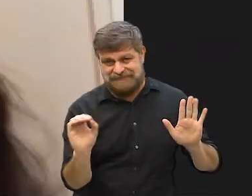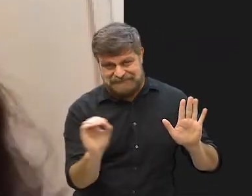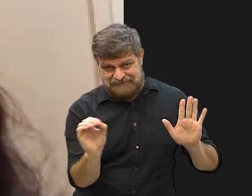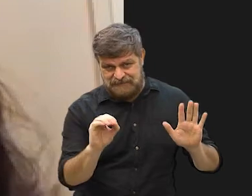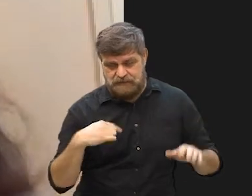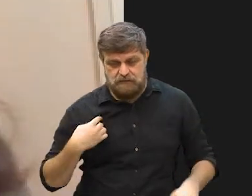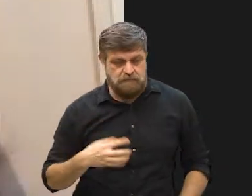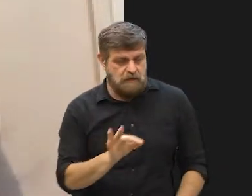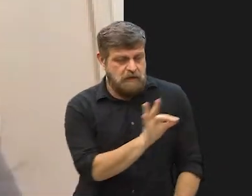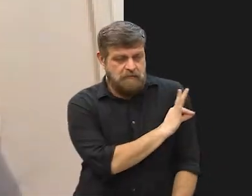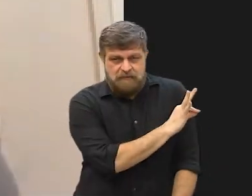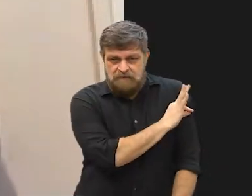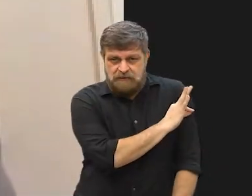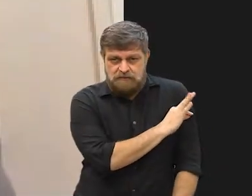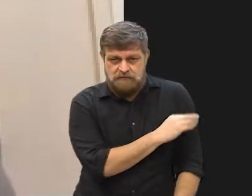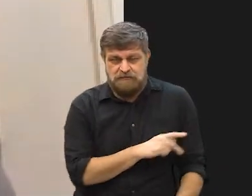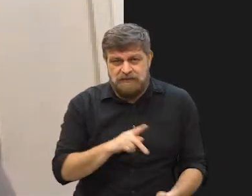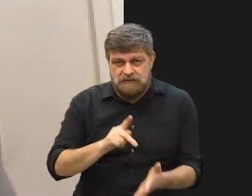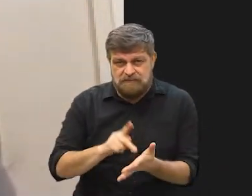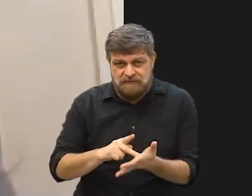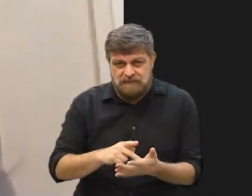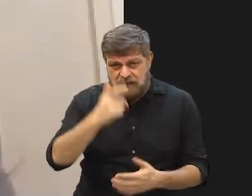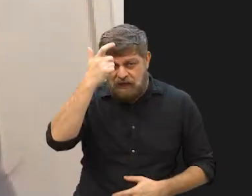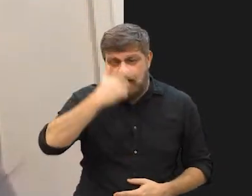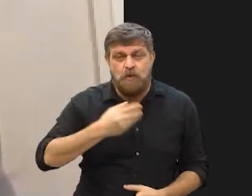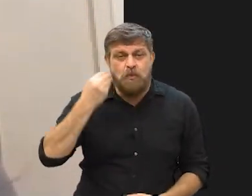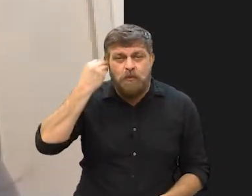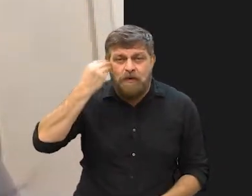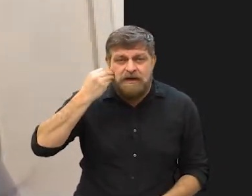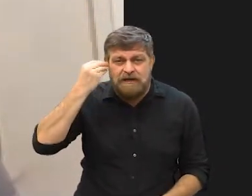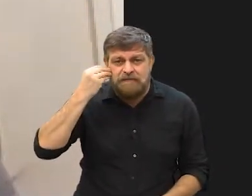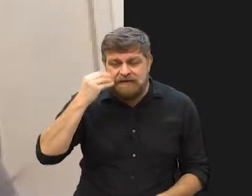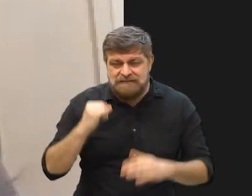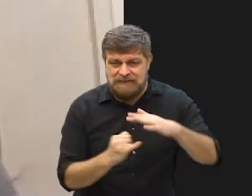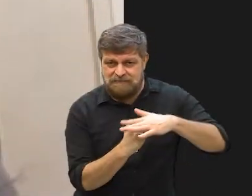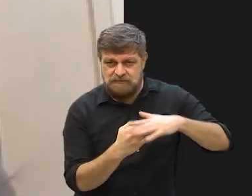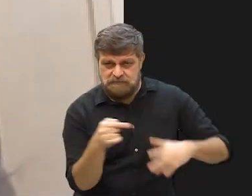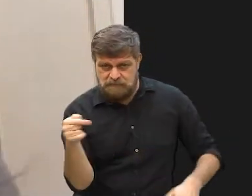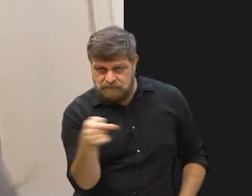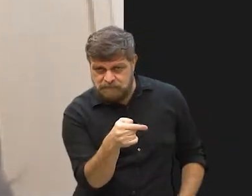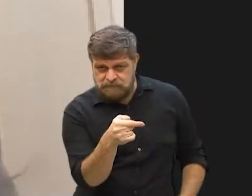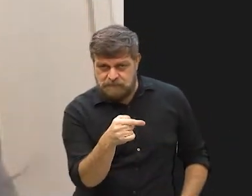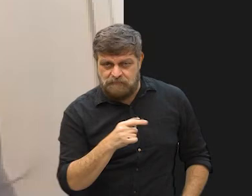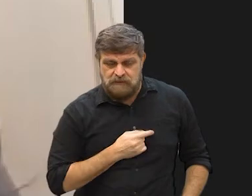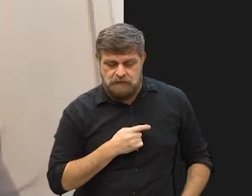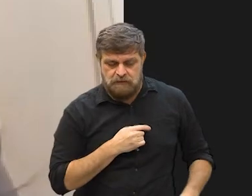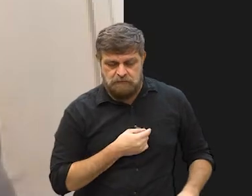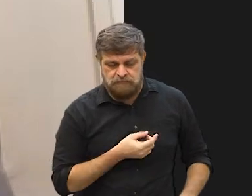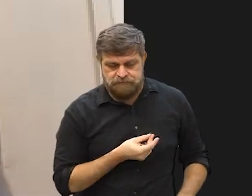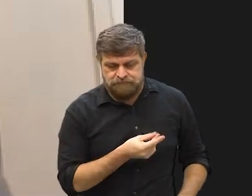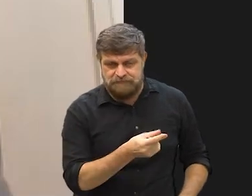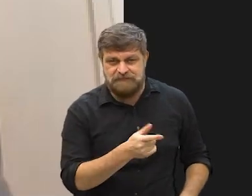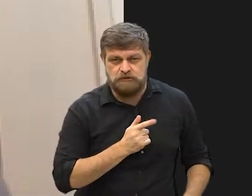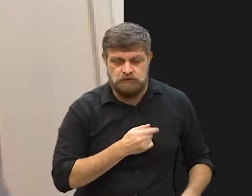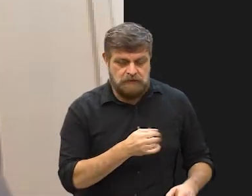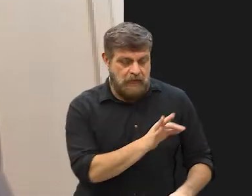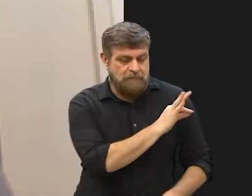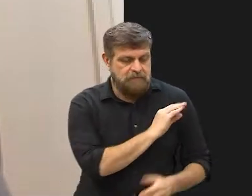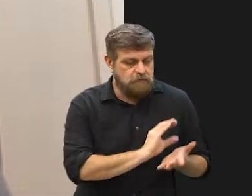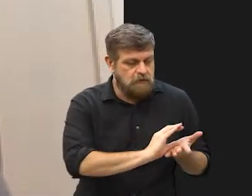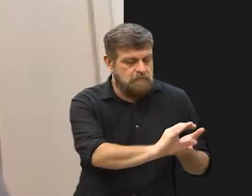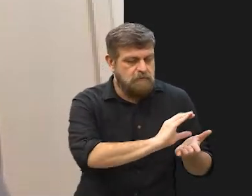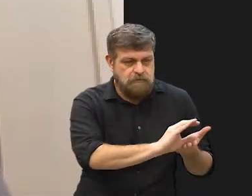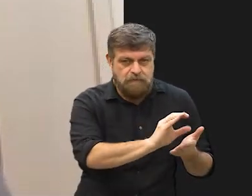de prefeitura, a gente, na verdade, eu tive essa experiência com a entidade anterior, que ela sobrevivia através da prefeitura.